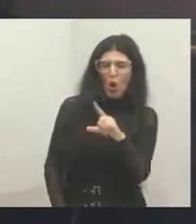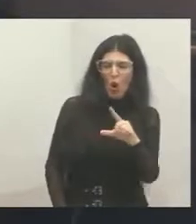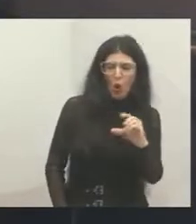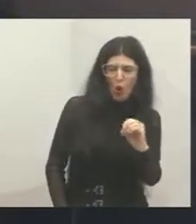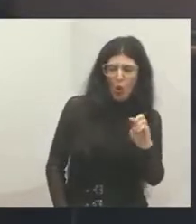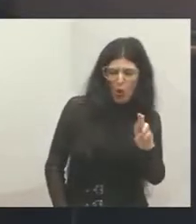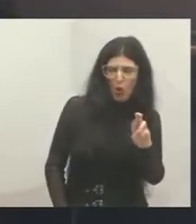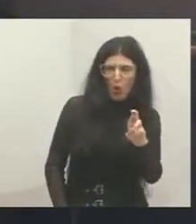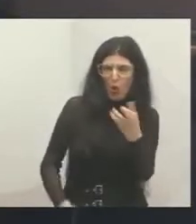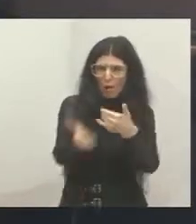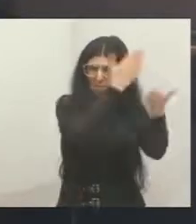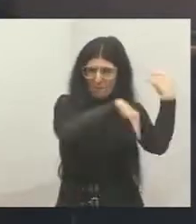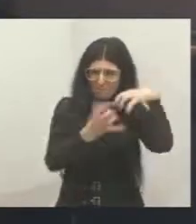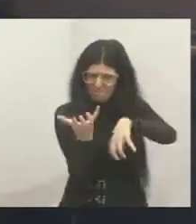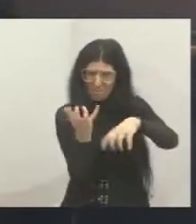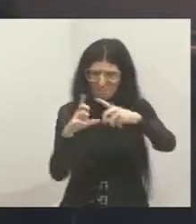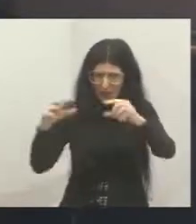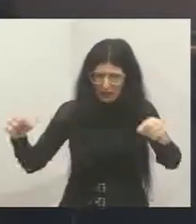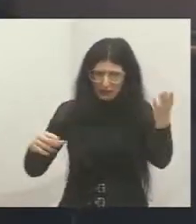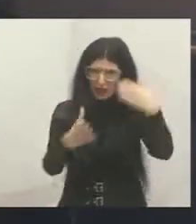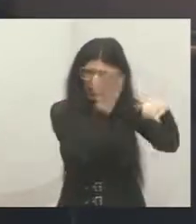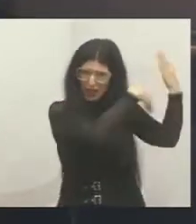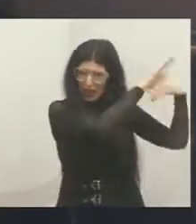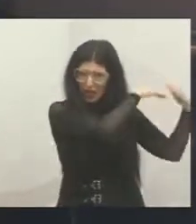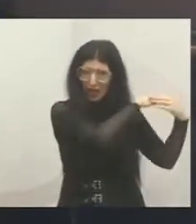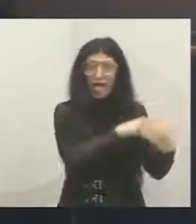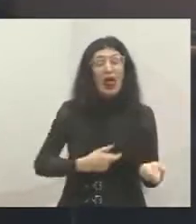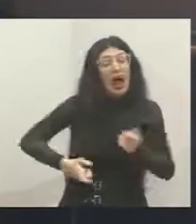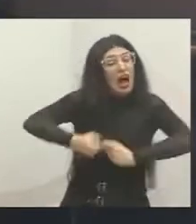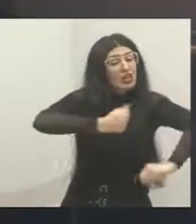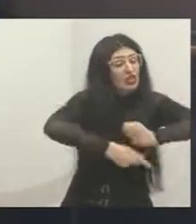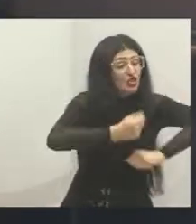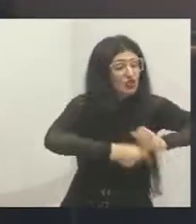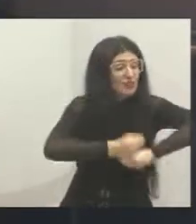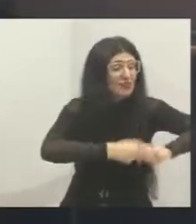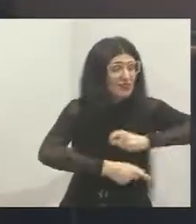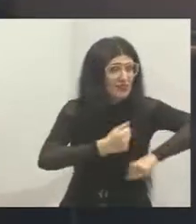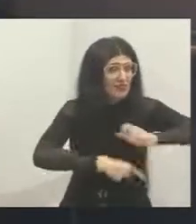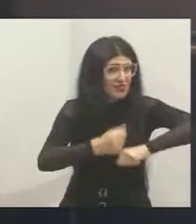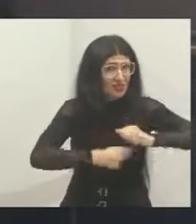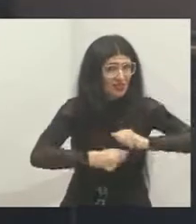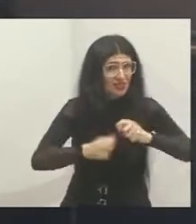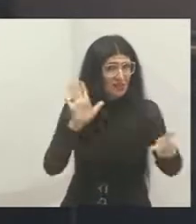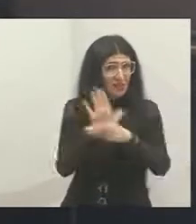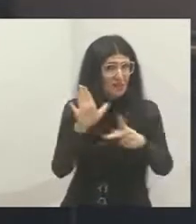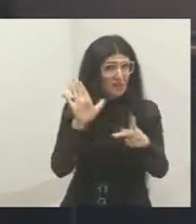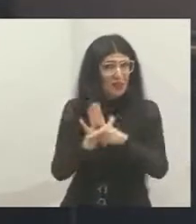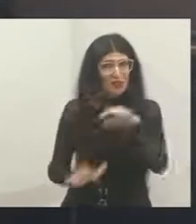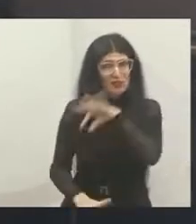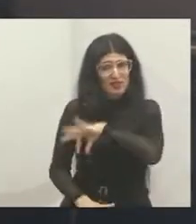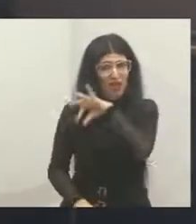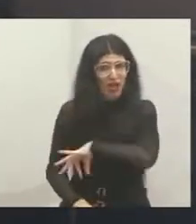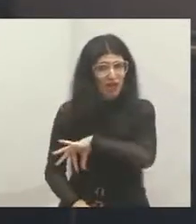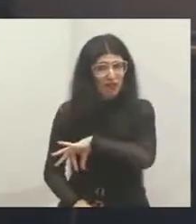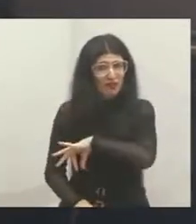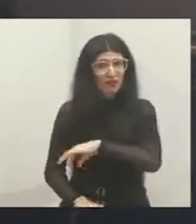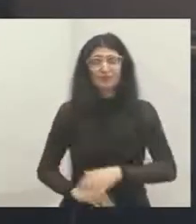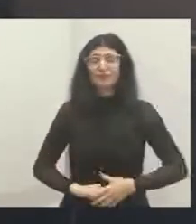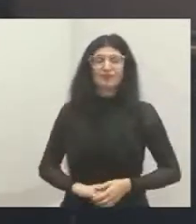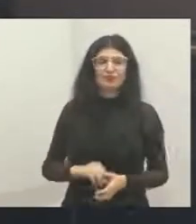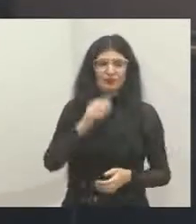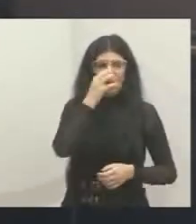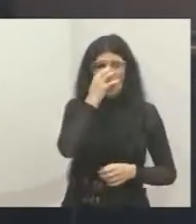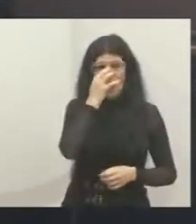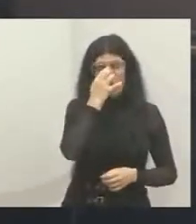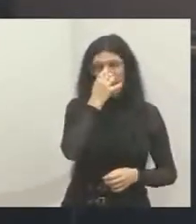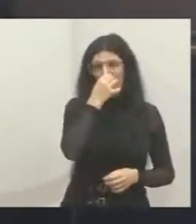o Collor não era um presidente, ele era um administrador da folha de pessoal, só tinha funcionário. Aí ele pegou e deu